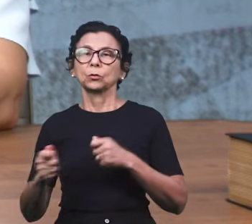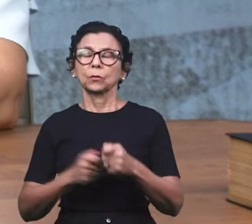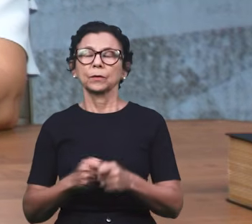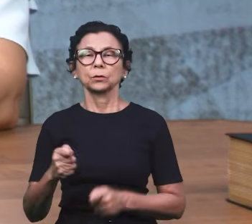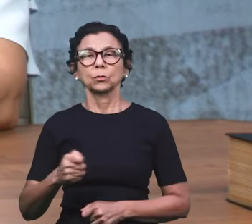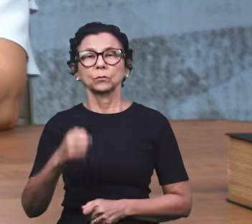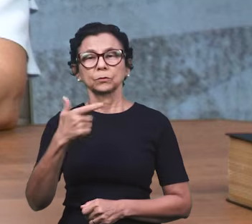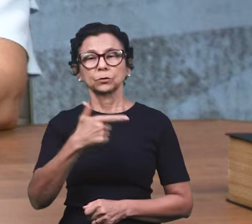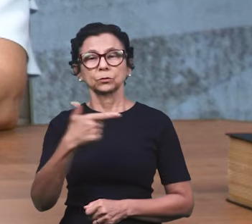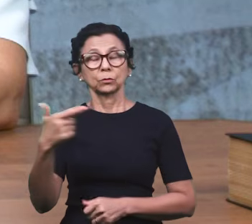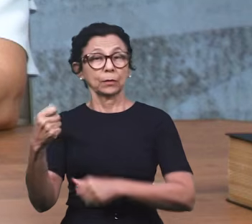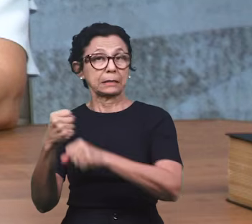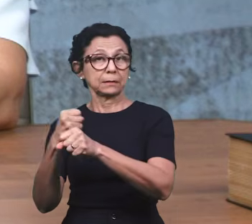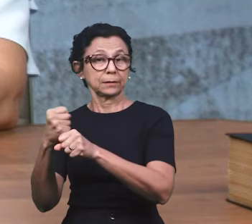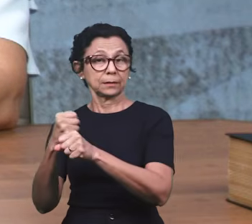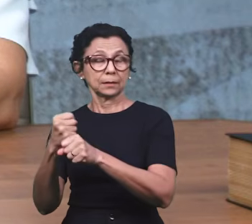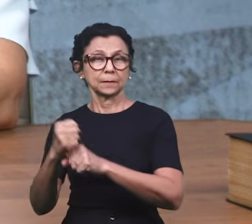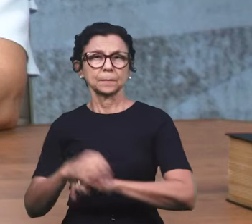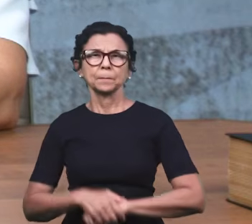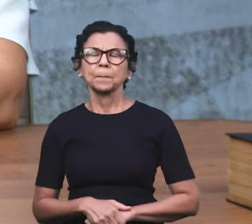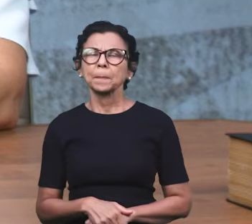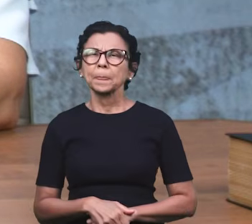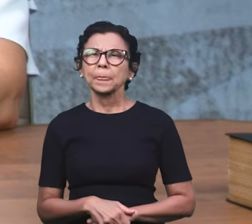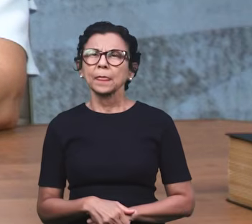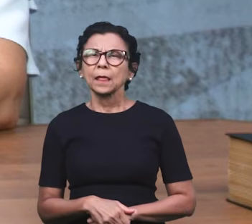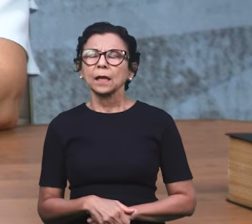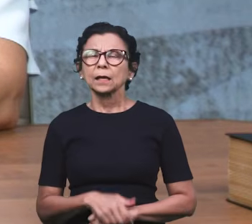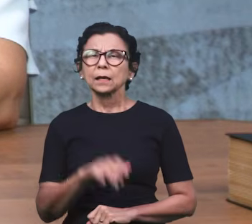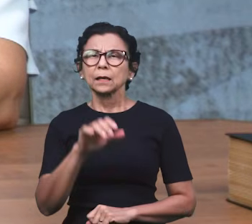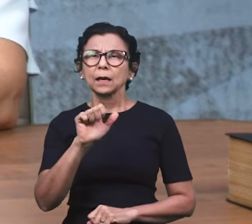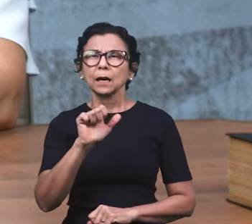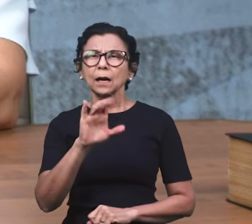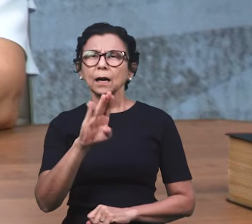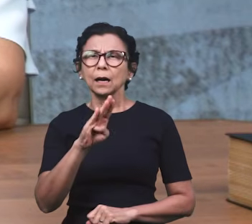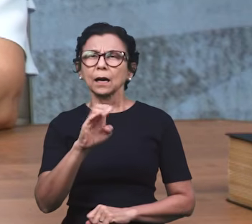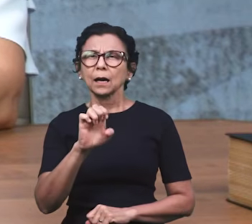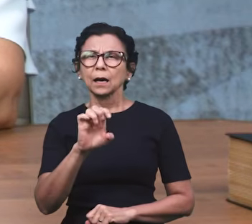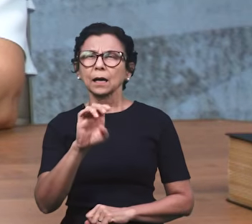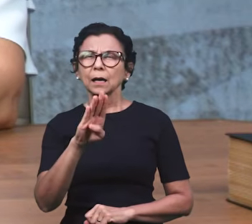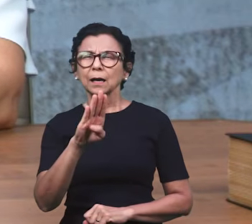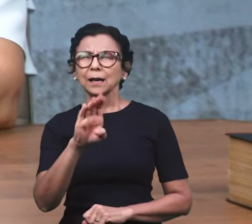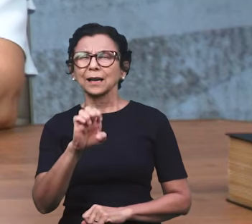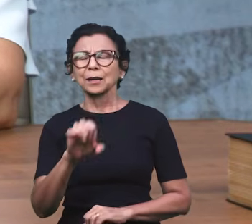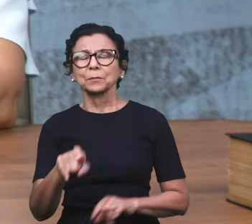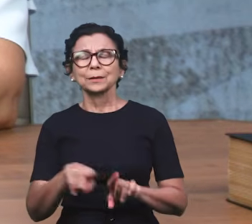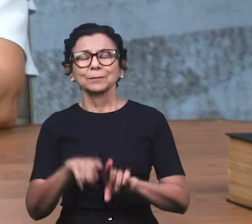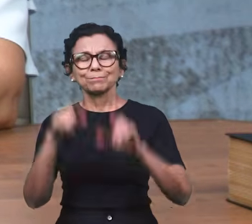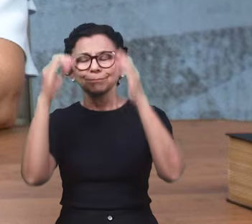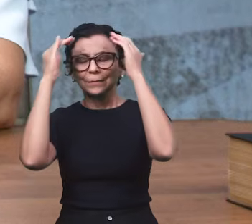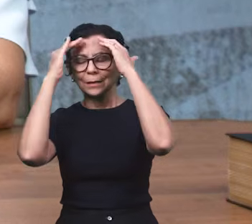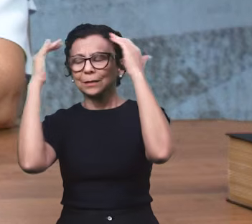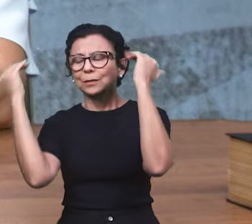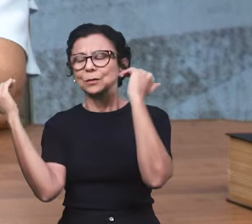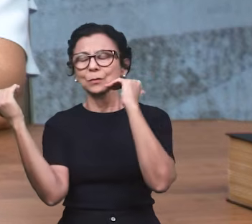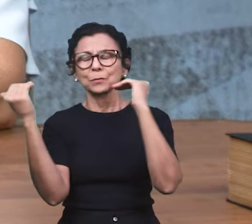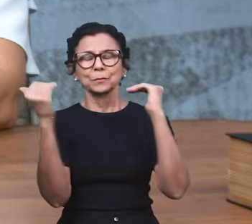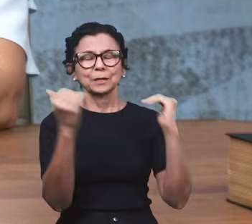22 anos. E fez Acabe, filho de Onri, o que parecia mal aos olhos do